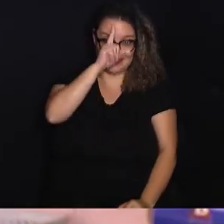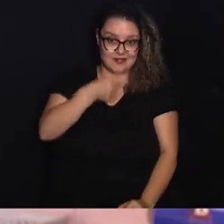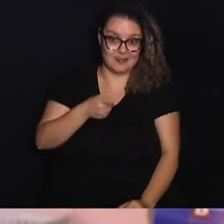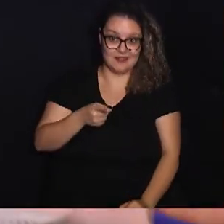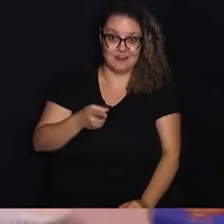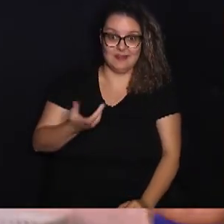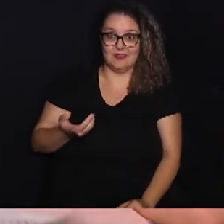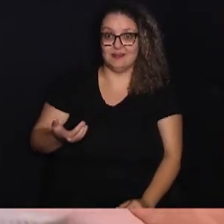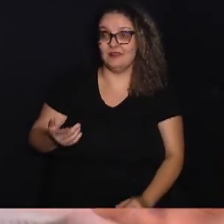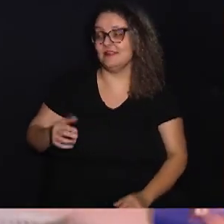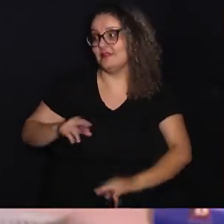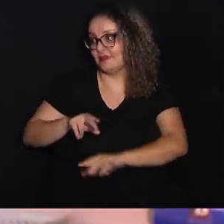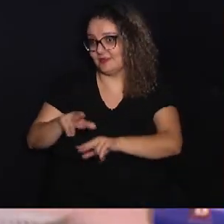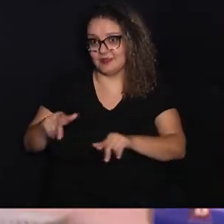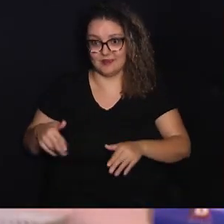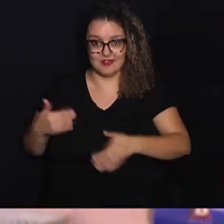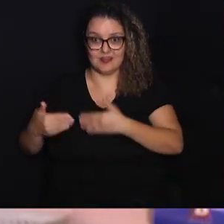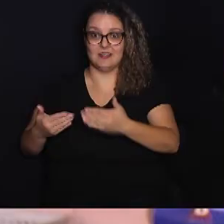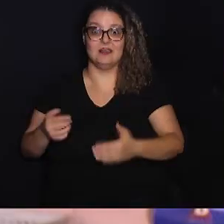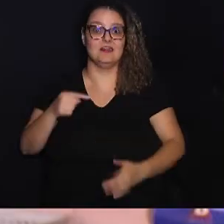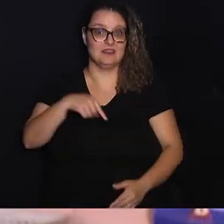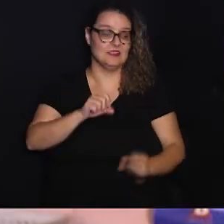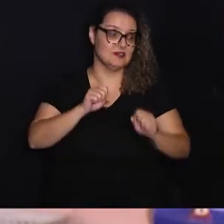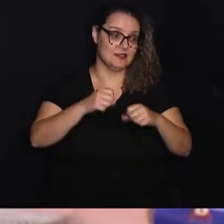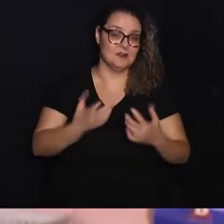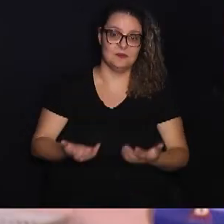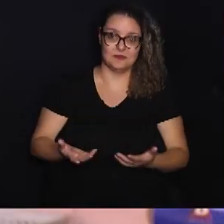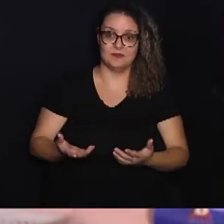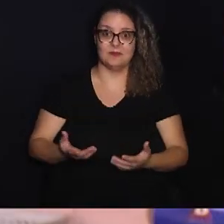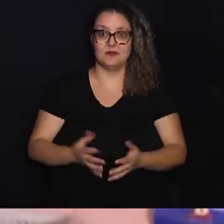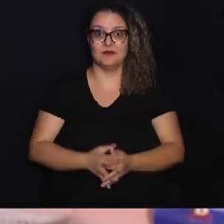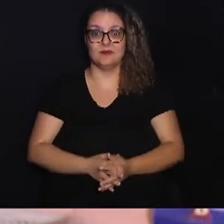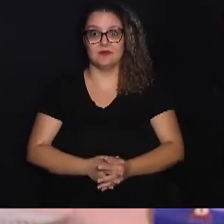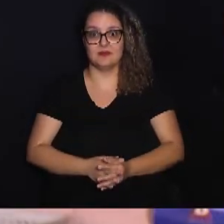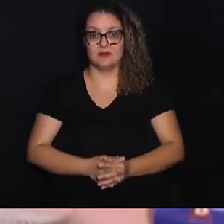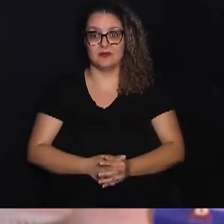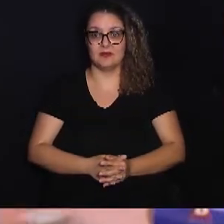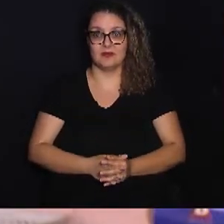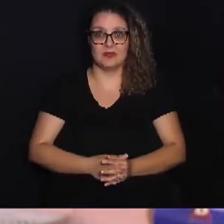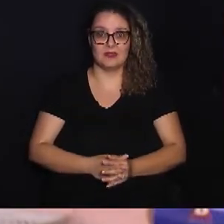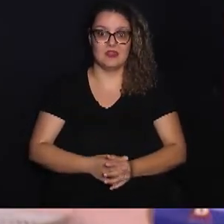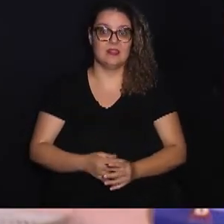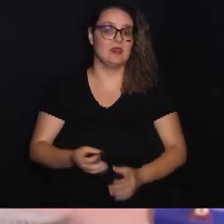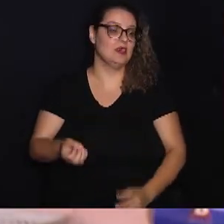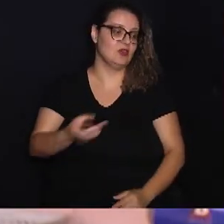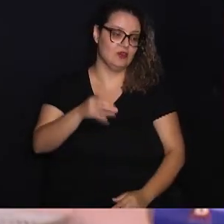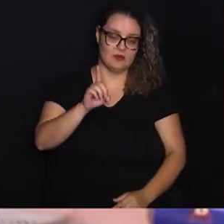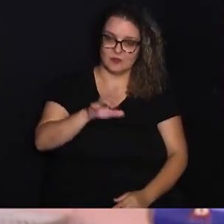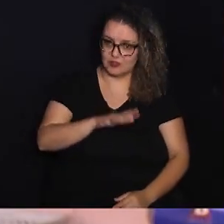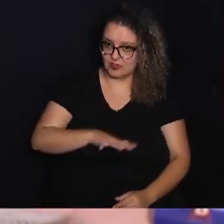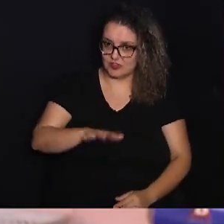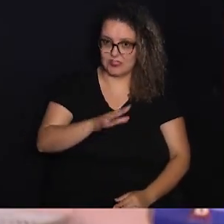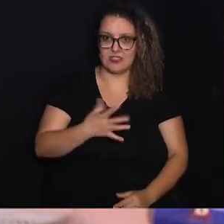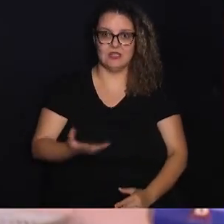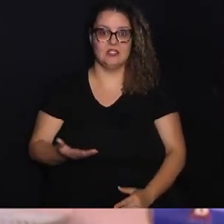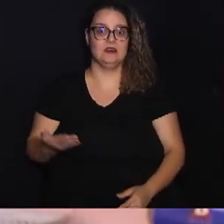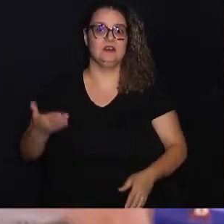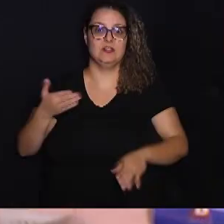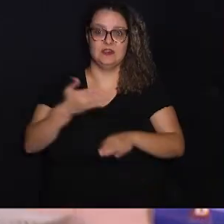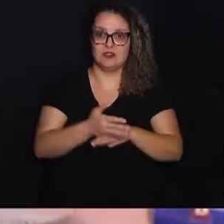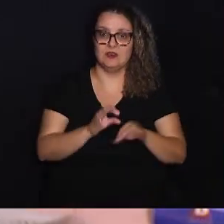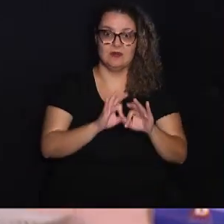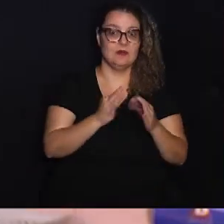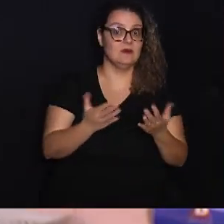sim. Passaram muitos por aqui, muitos né? Por aqui. Tudo indica. Sim, né? Tem vários novos diretores que são, né? Que entraram, que são